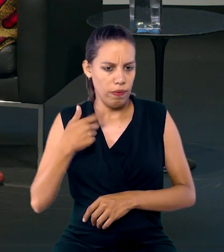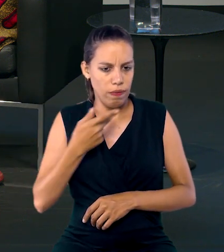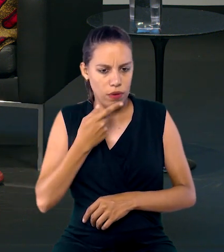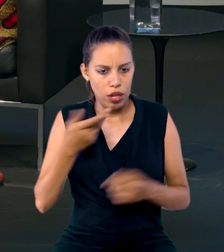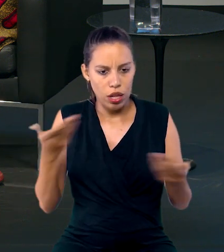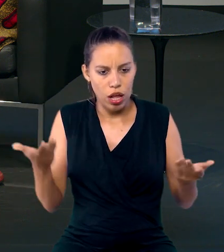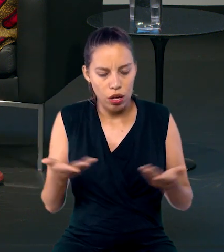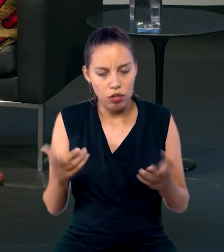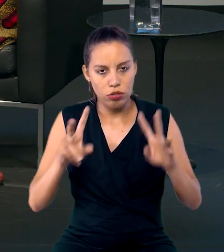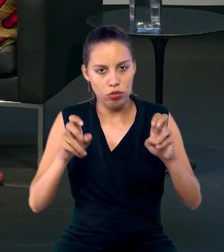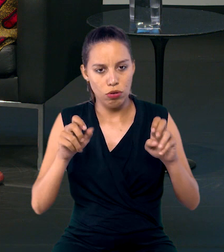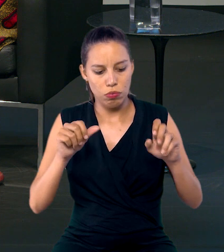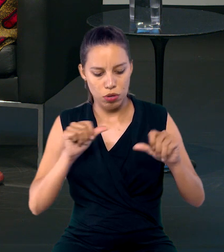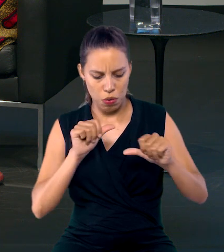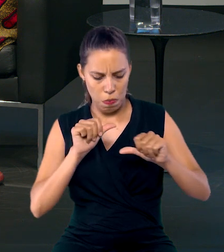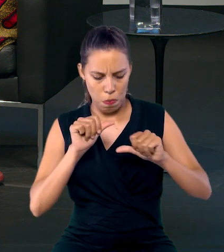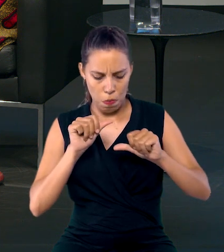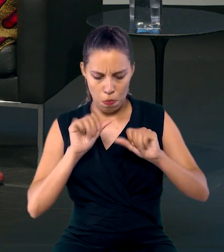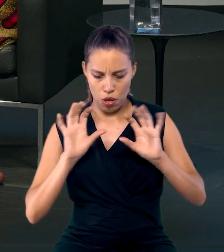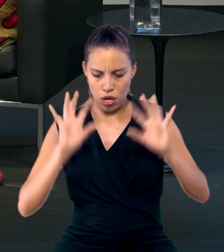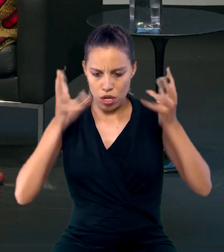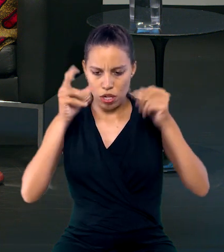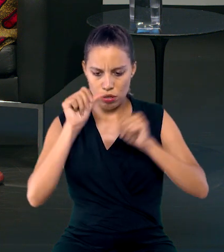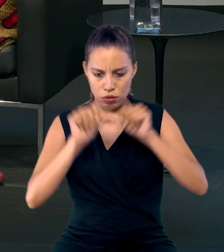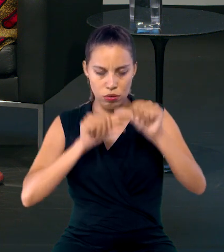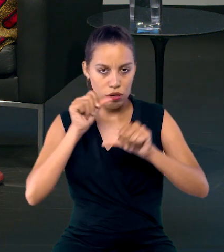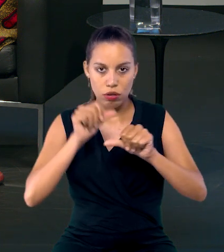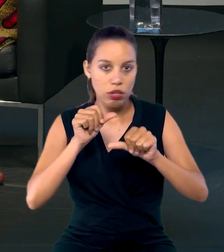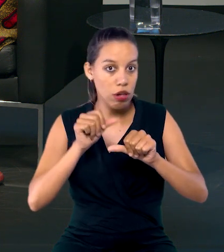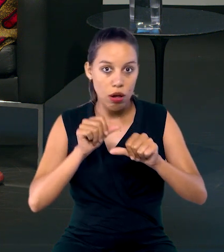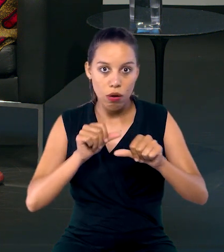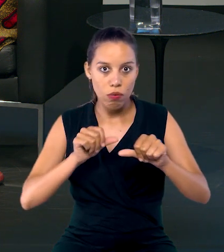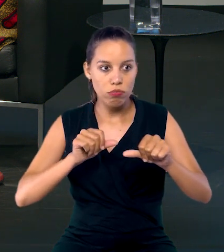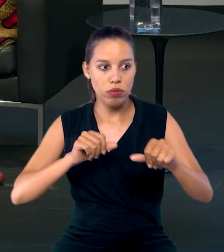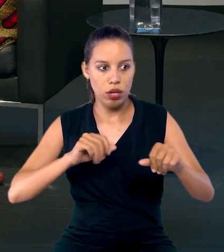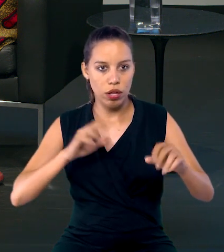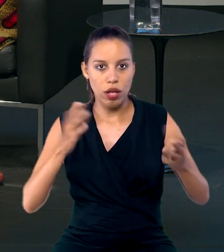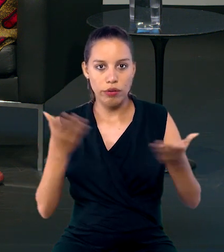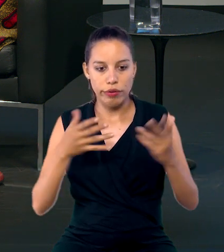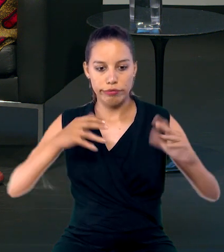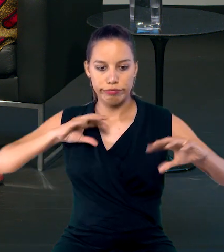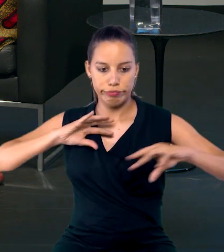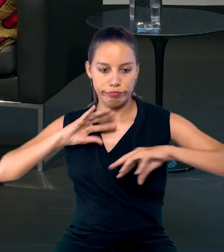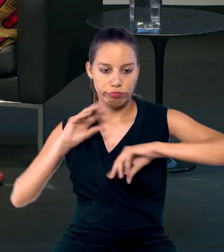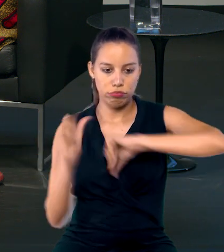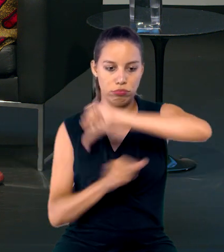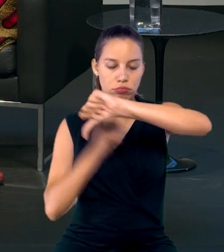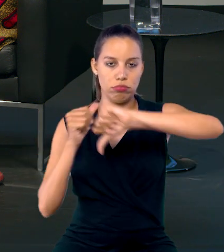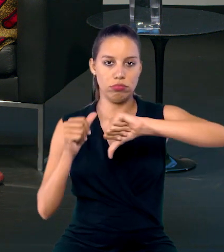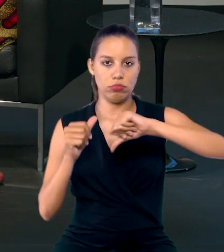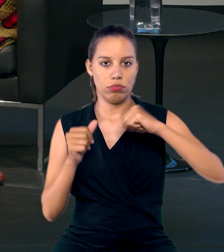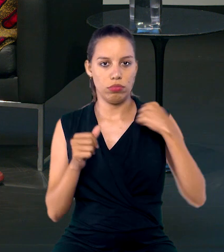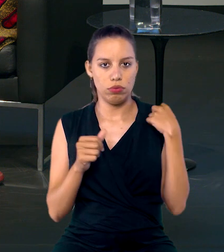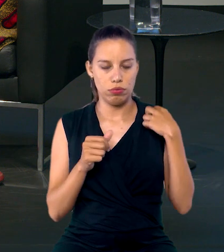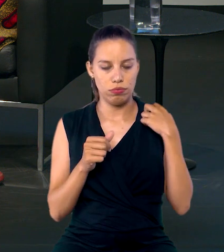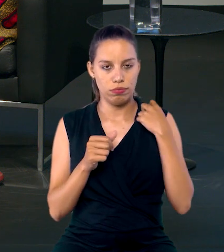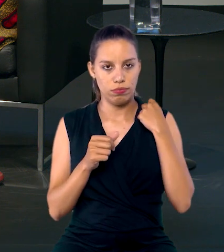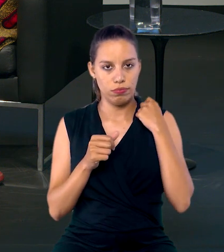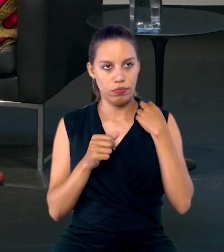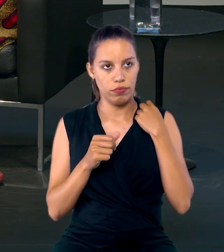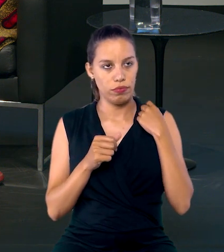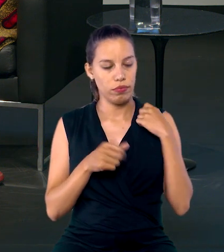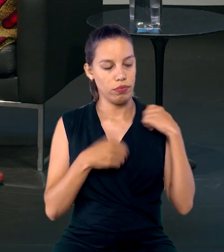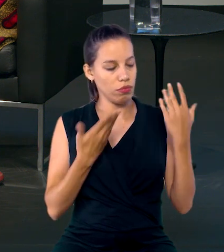climático, não é simplesmente uma mudança, né? Então, te ouvir um pouquinho sobre essa aposta no tempo também que você faz, né, no seu trabalho.